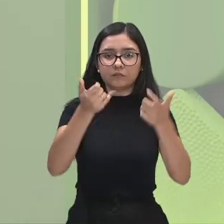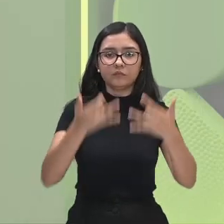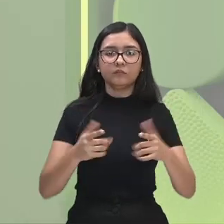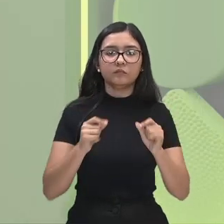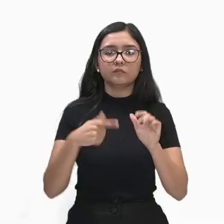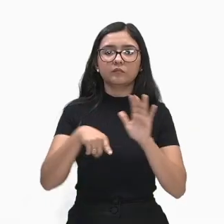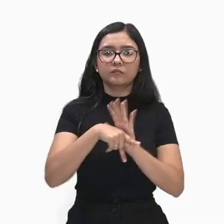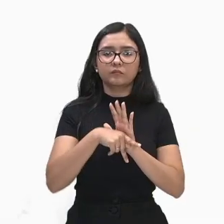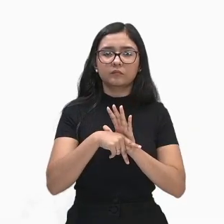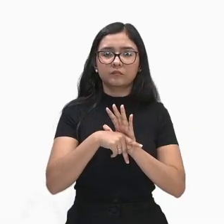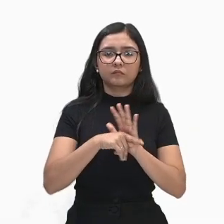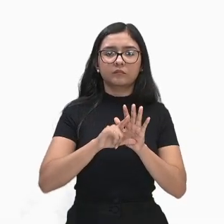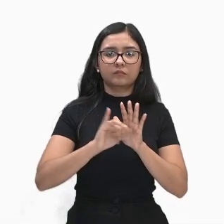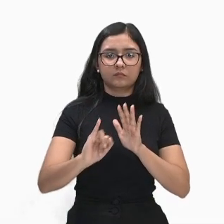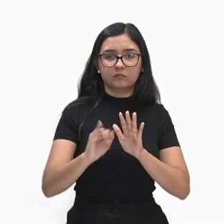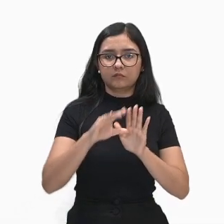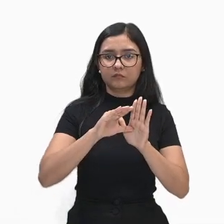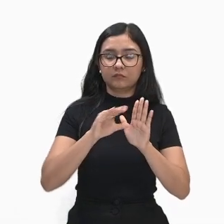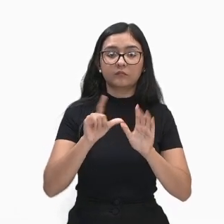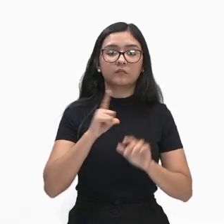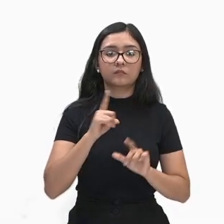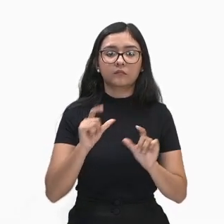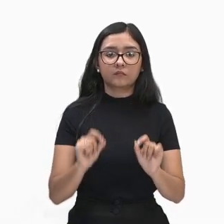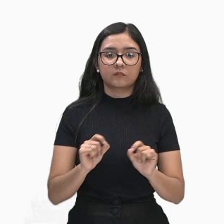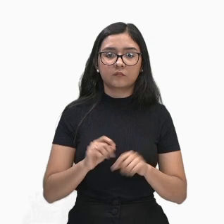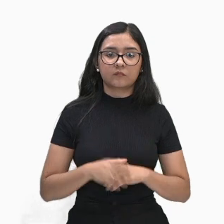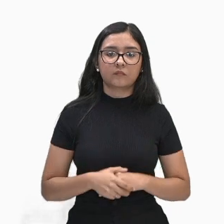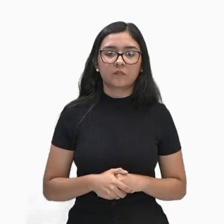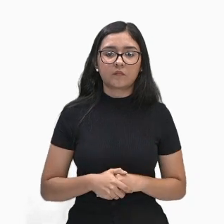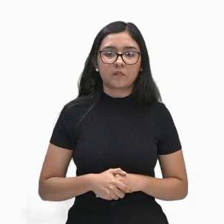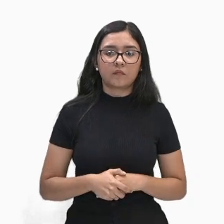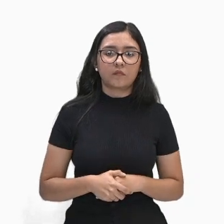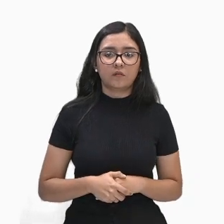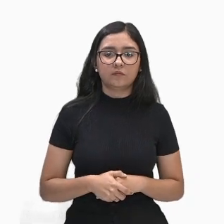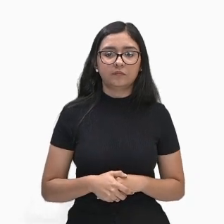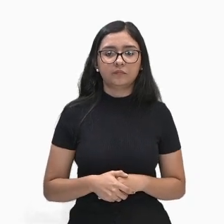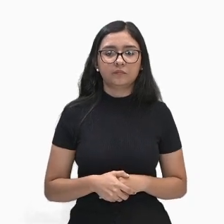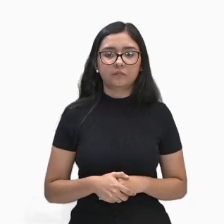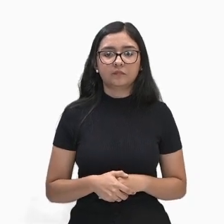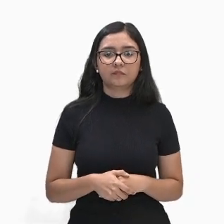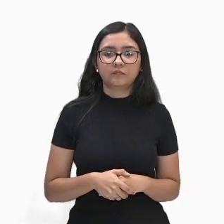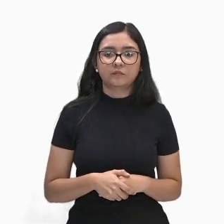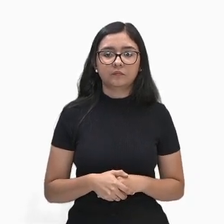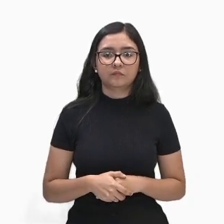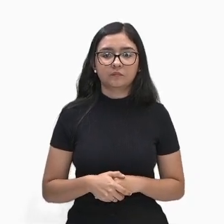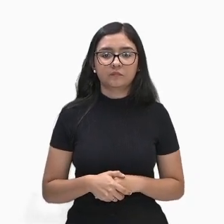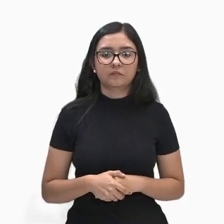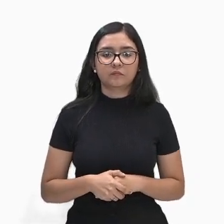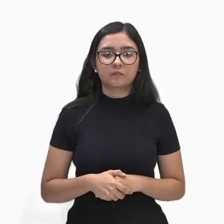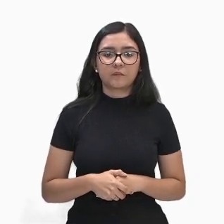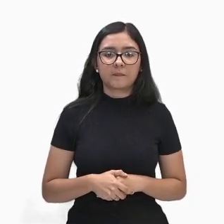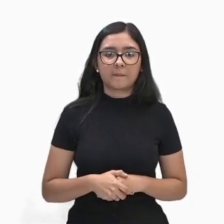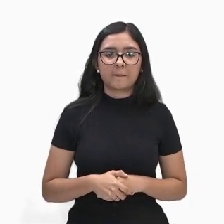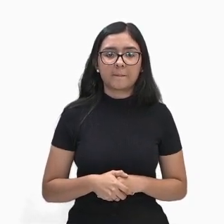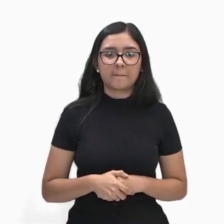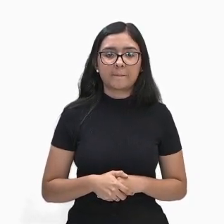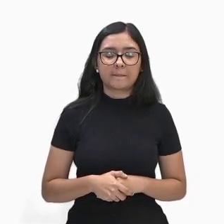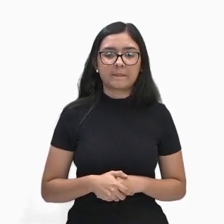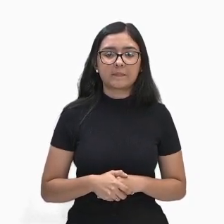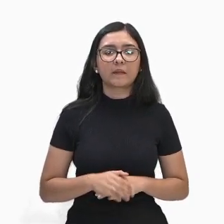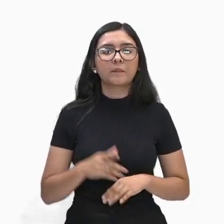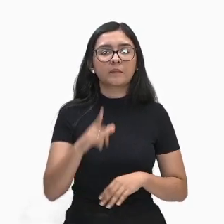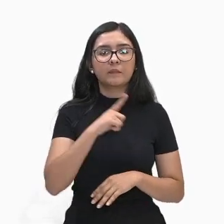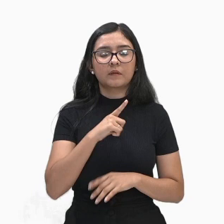de Coulomb, nós temos que, para que eu coloque uma unidade nessa